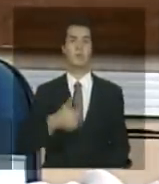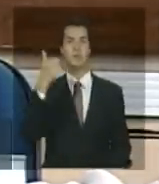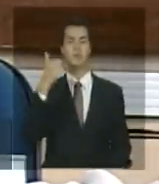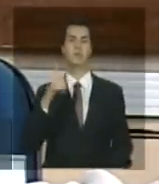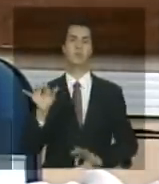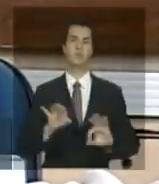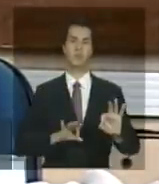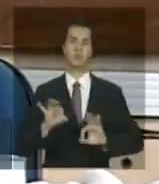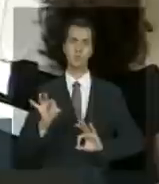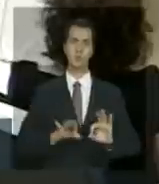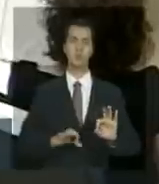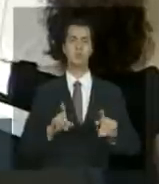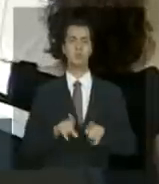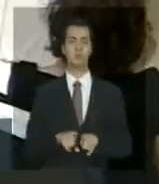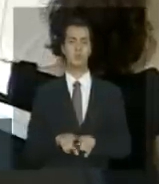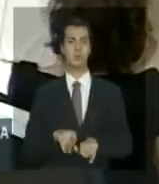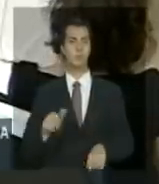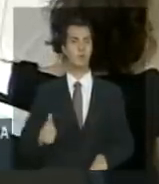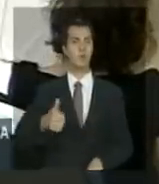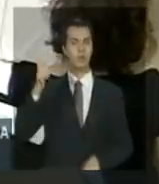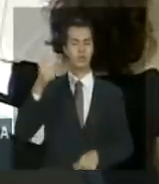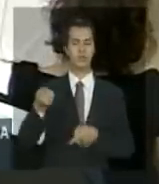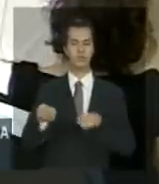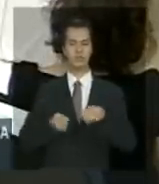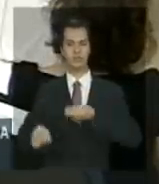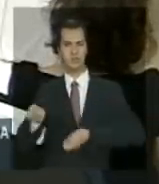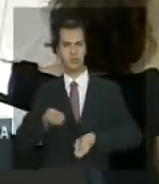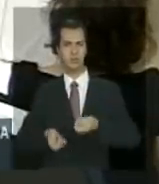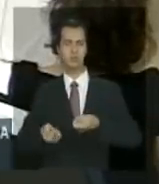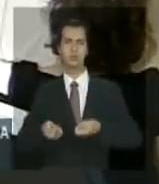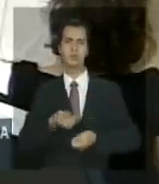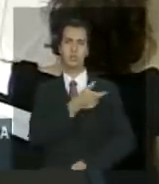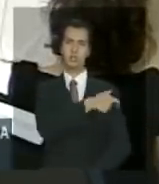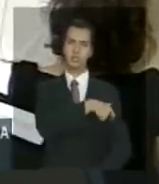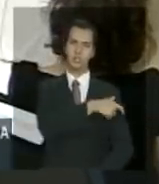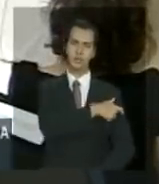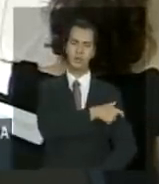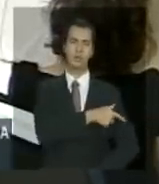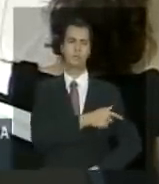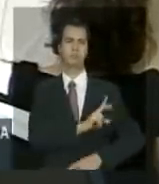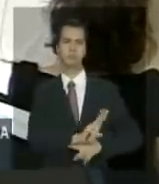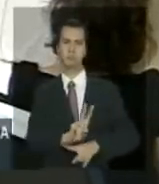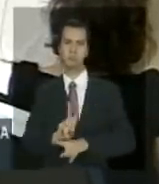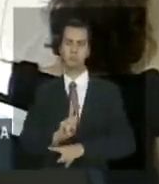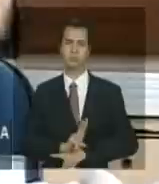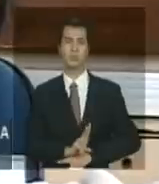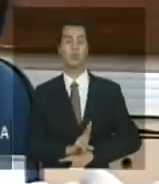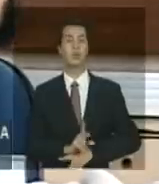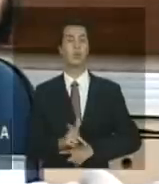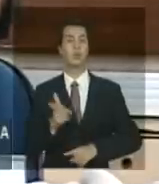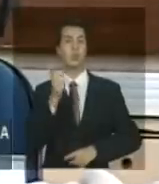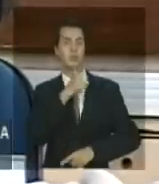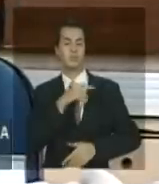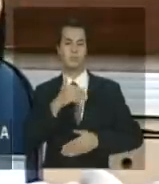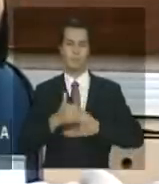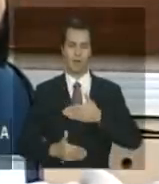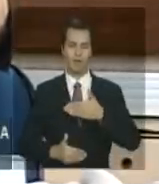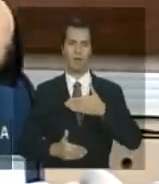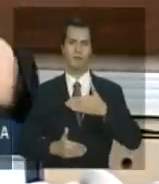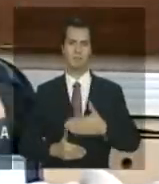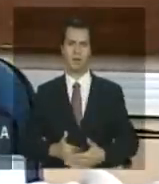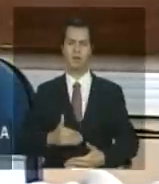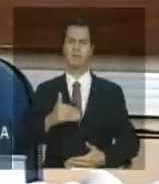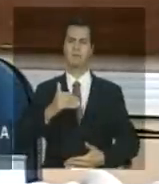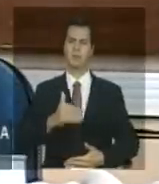processo, melhoria de gestão, é um processo contínuo. Você consegue dar um passo, mas precisa dar mais um, e mais um, e mais